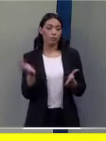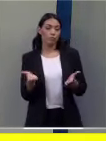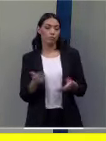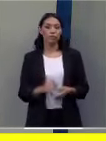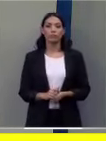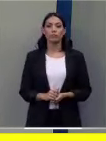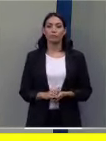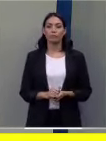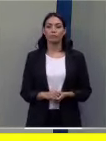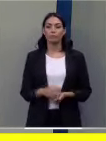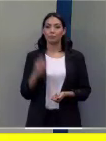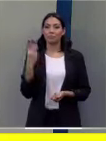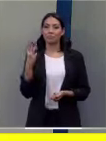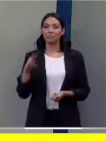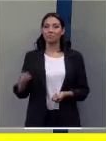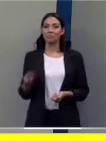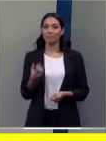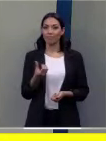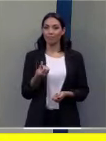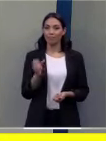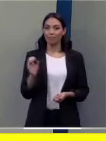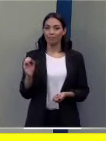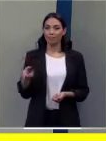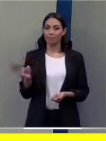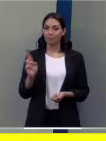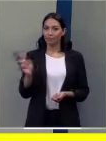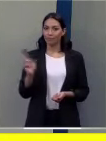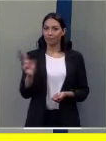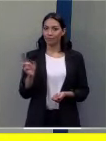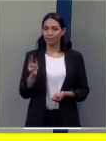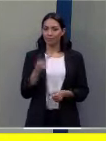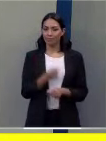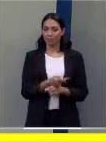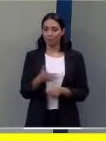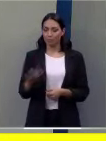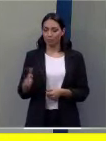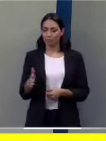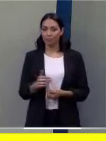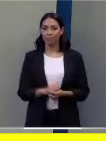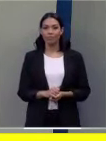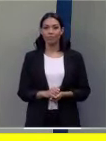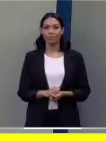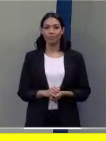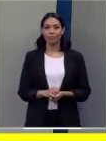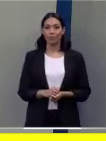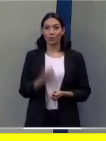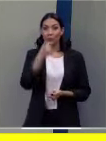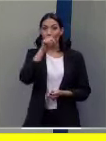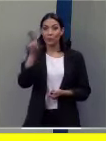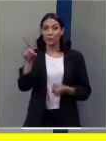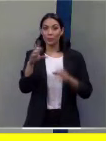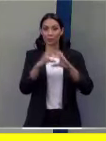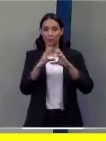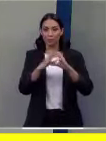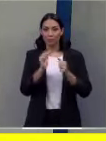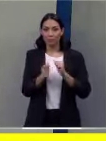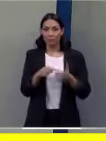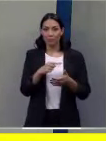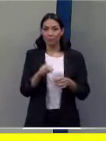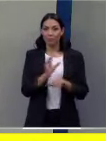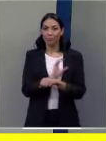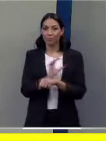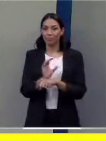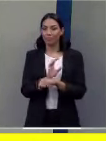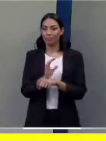hoje. 3 milhões e 600 mil reais é o valor estimado. O sétimo e último número da Time Mania, bola